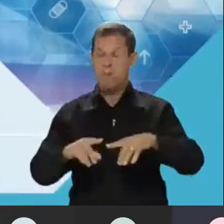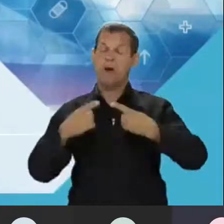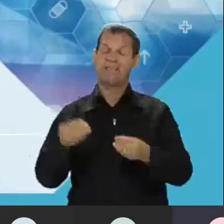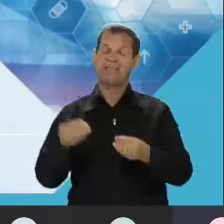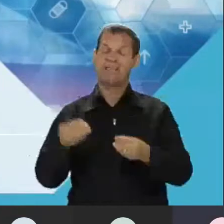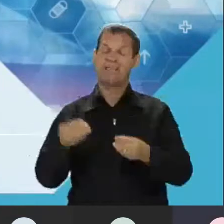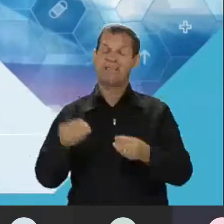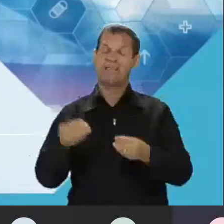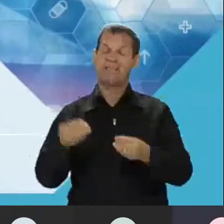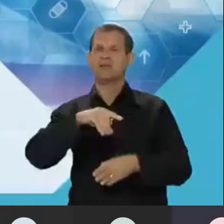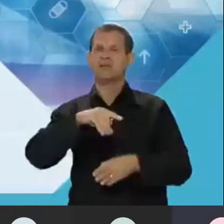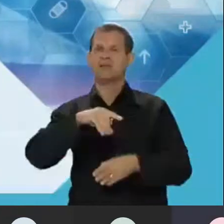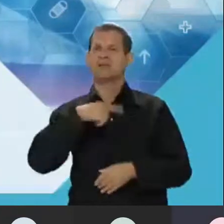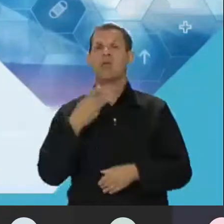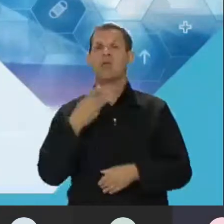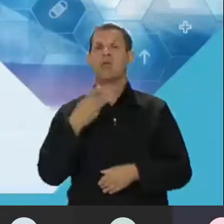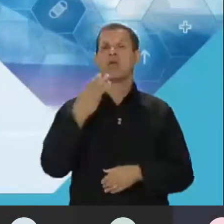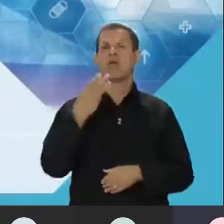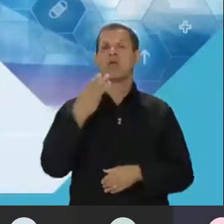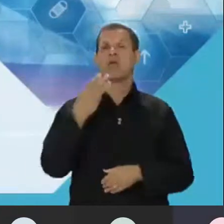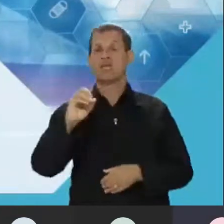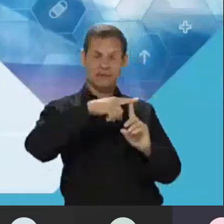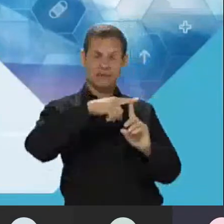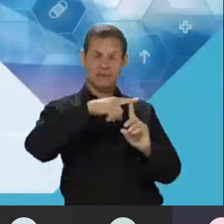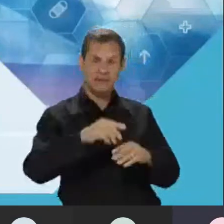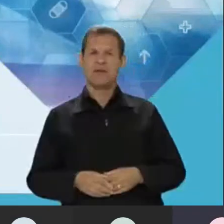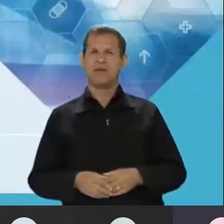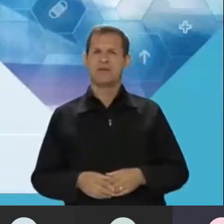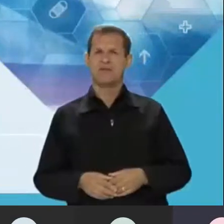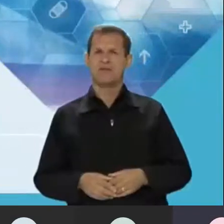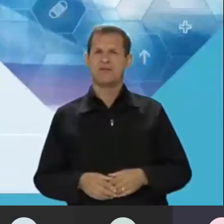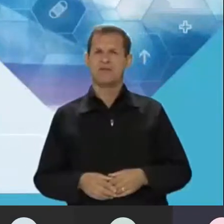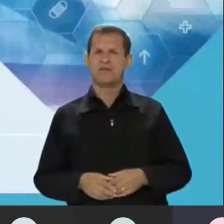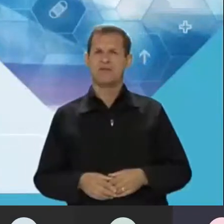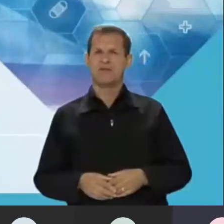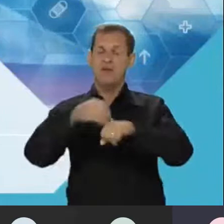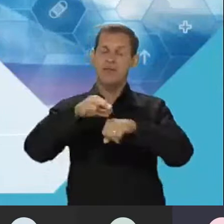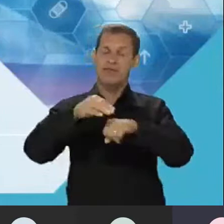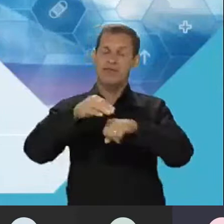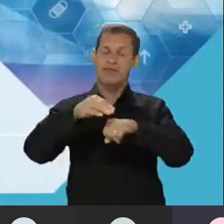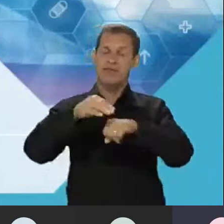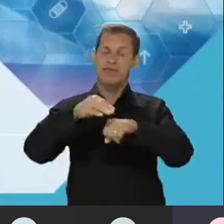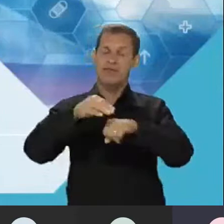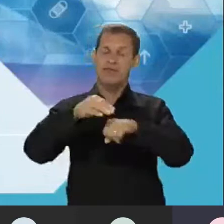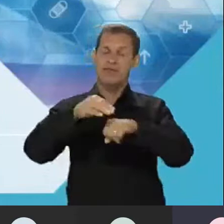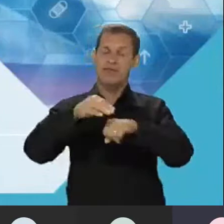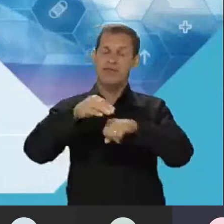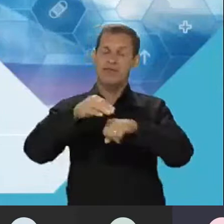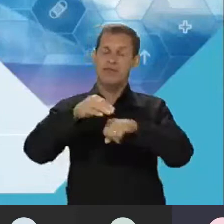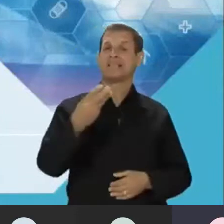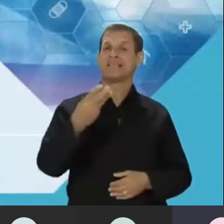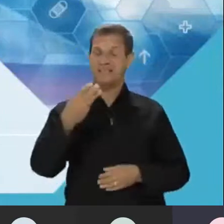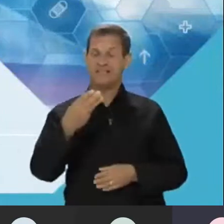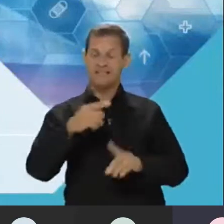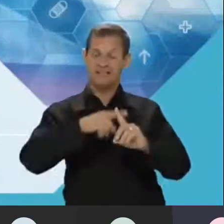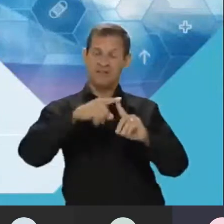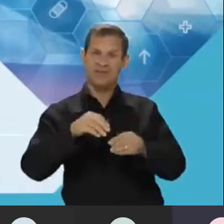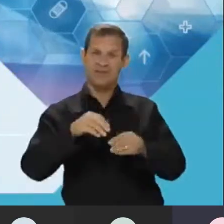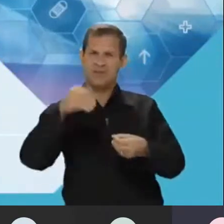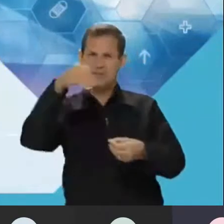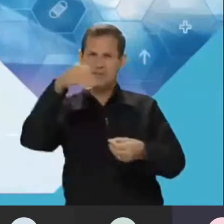aqui que a gente tem... No exterior nós temos 30 graus Celsius e aqui no interior nós temos 20 graus Celsius. O que aconteceu?